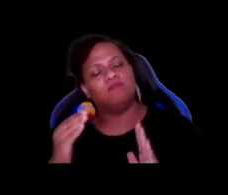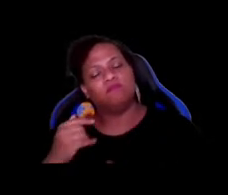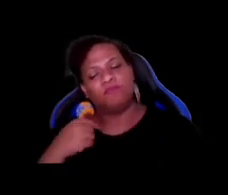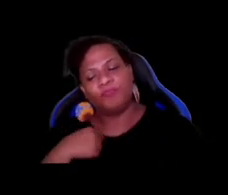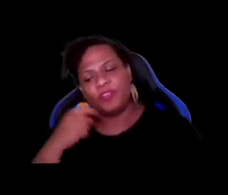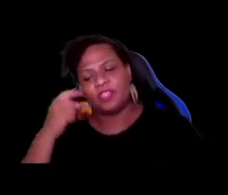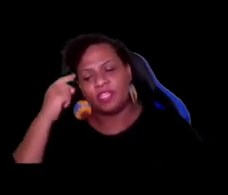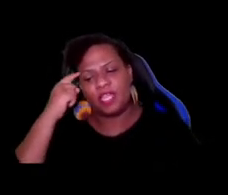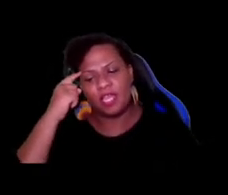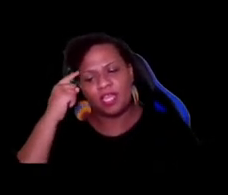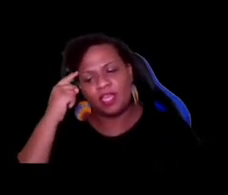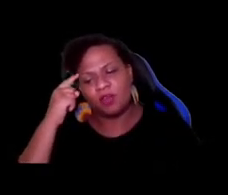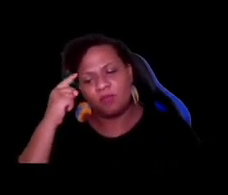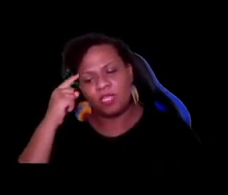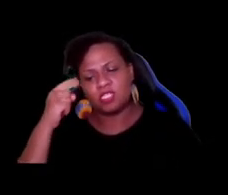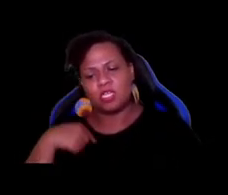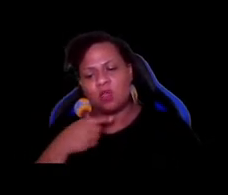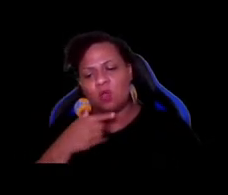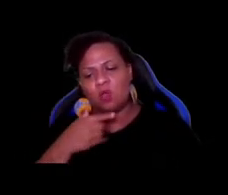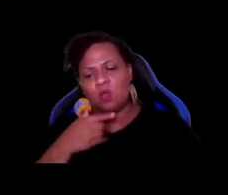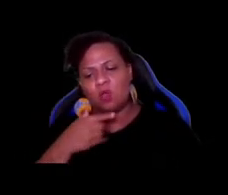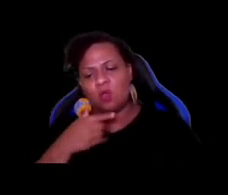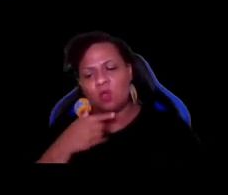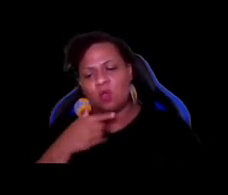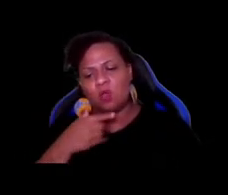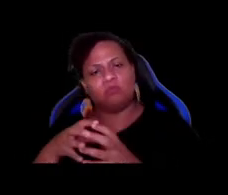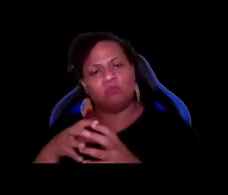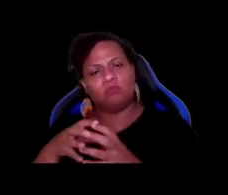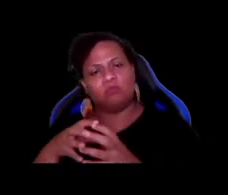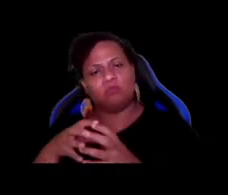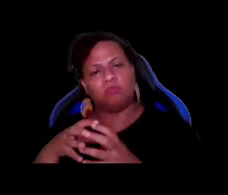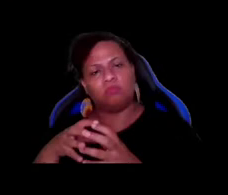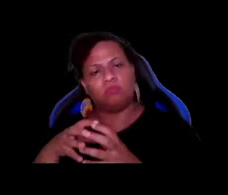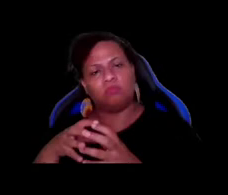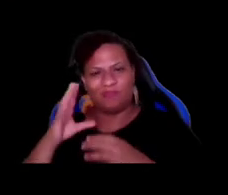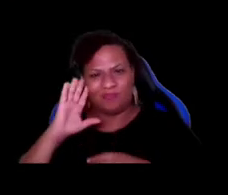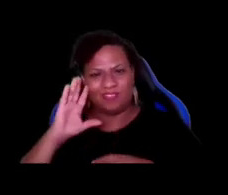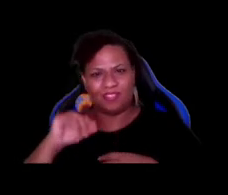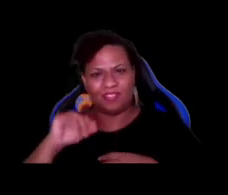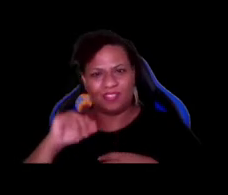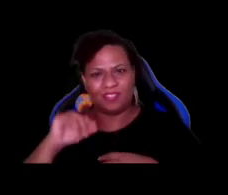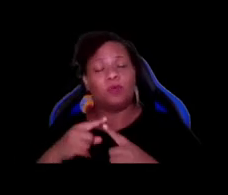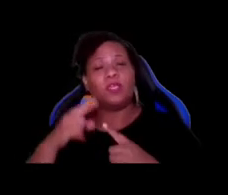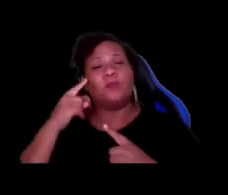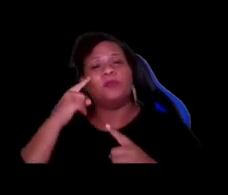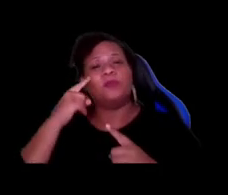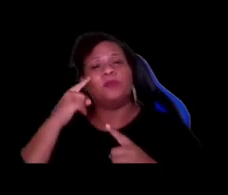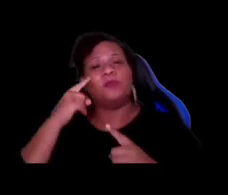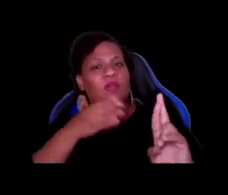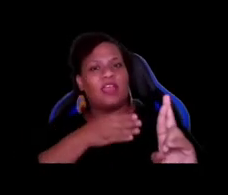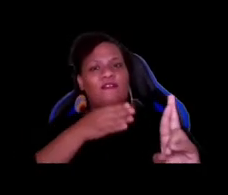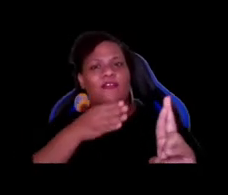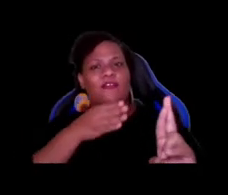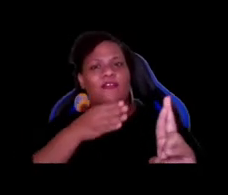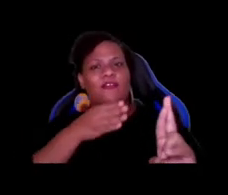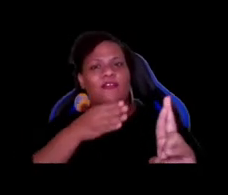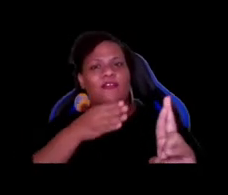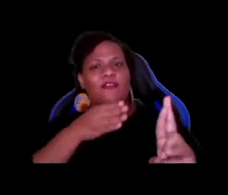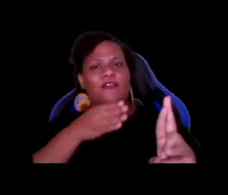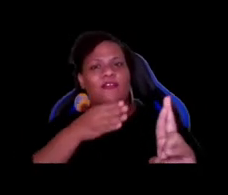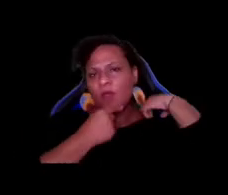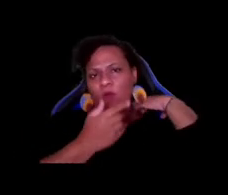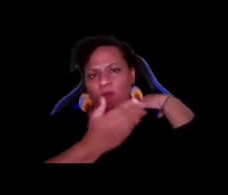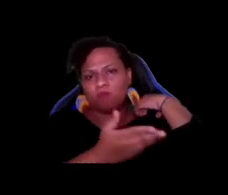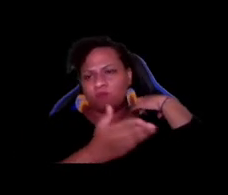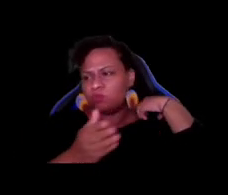eu devia tocar como os homens, entendeu, mestre? Acredito que pelas minhas primeiras referências terem sido masculinas, assim, a forma